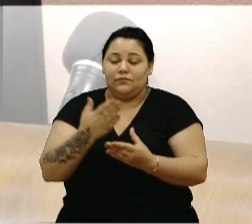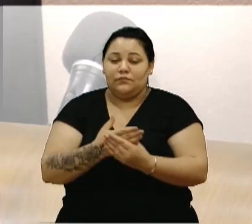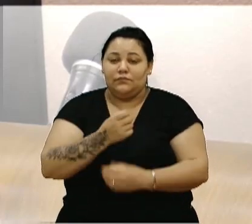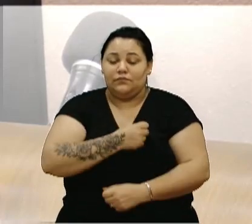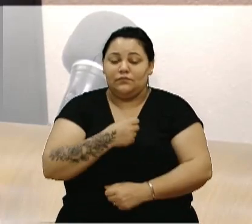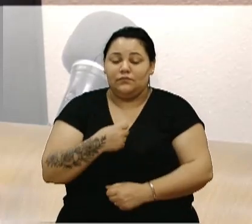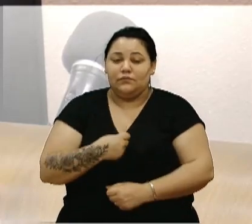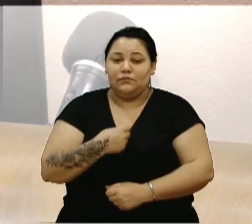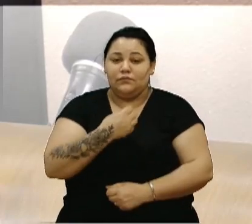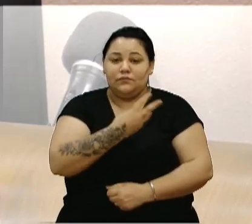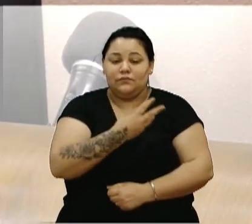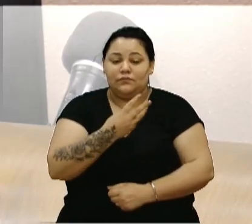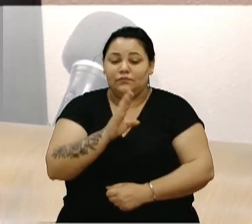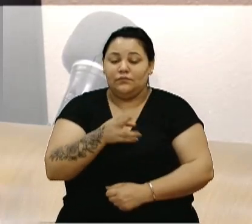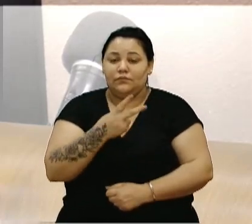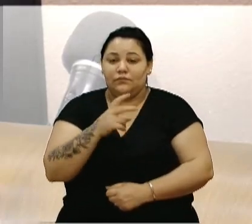número